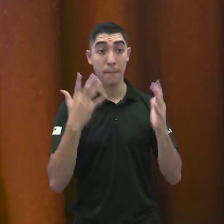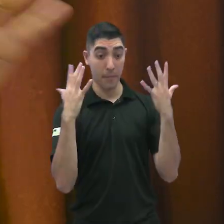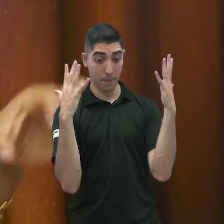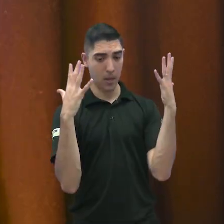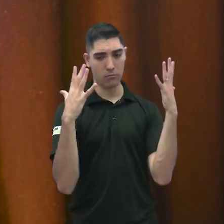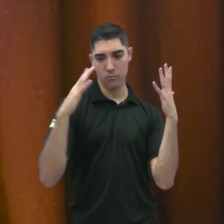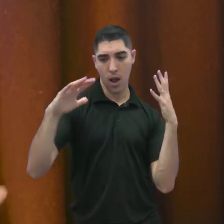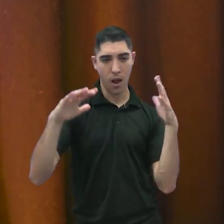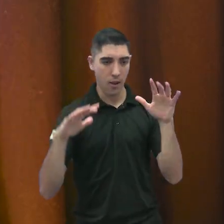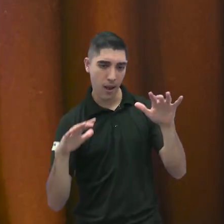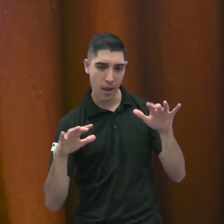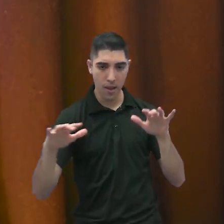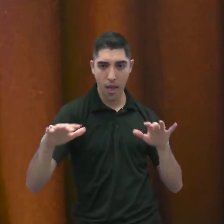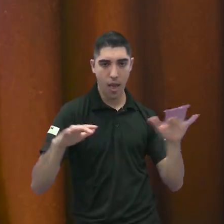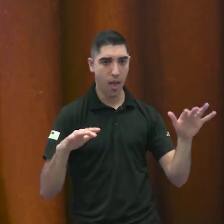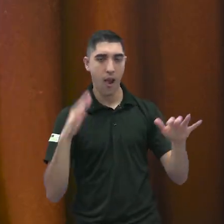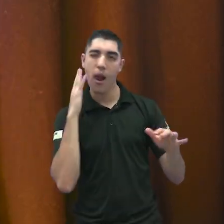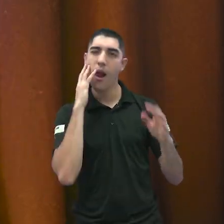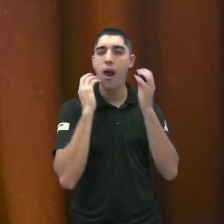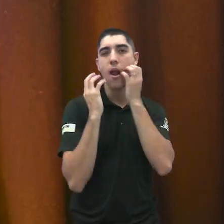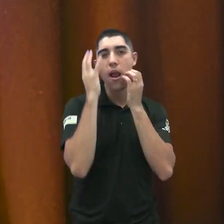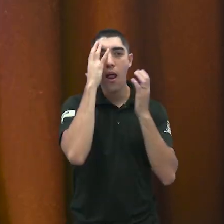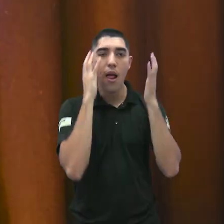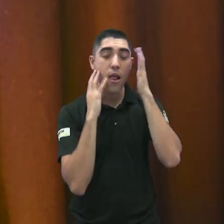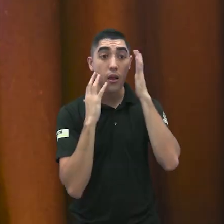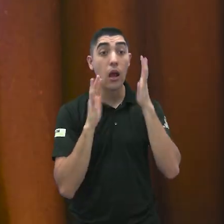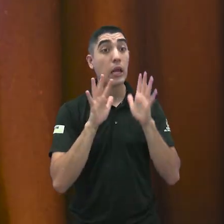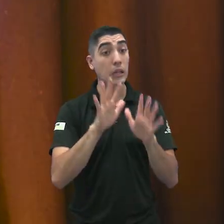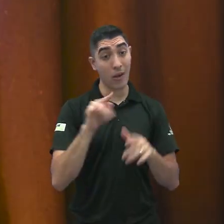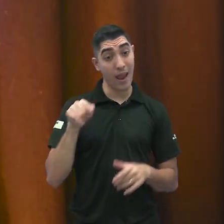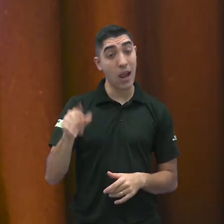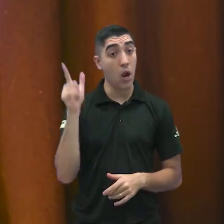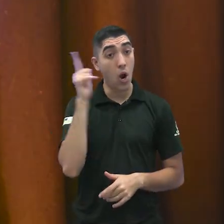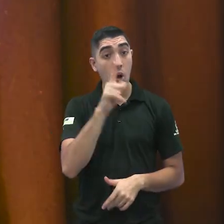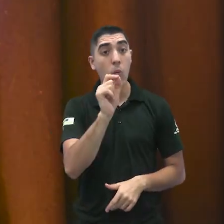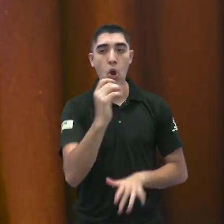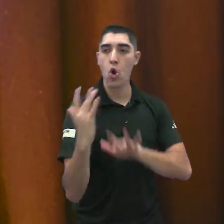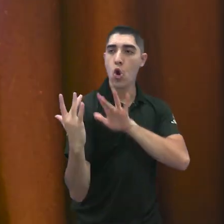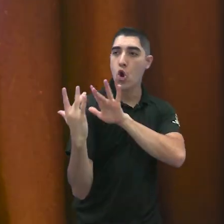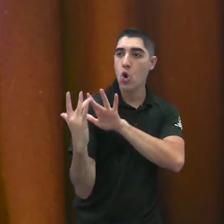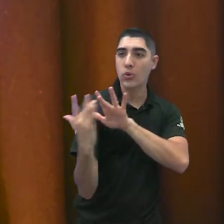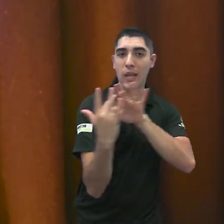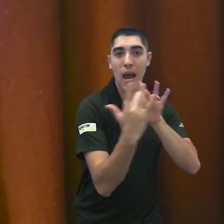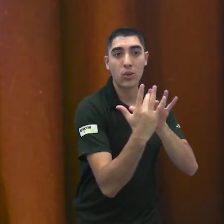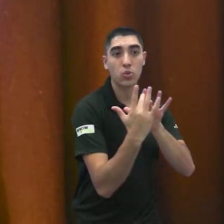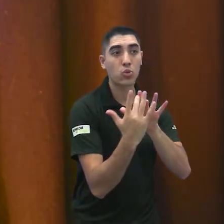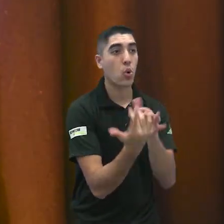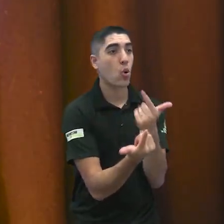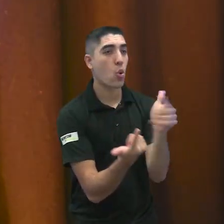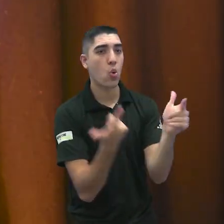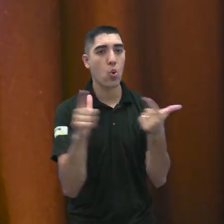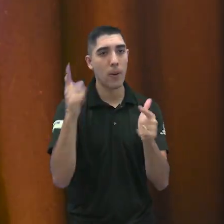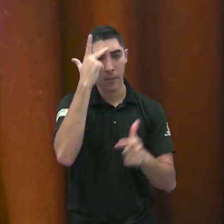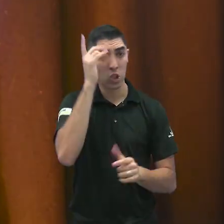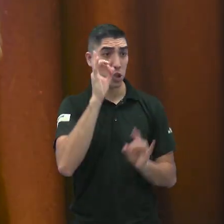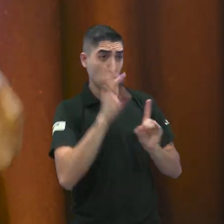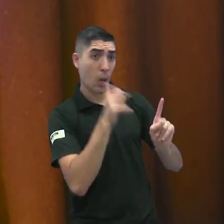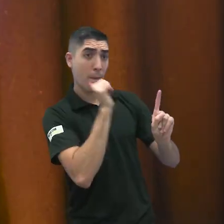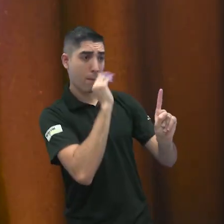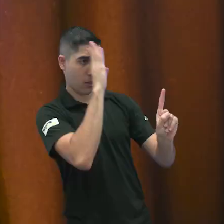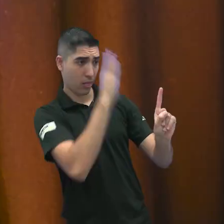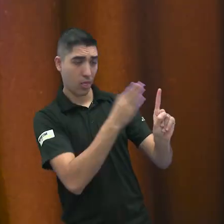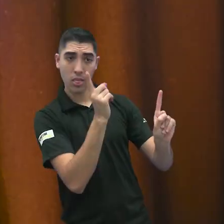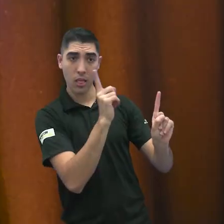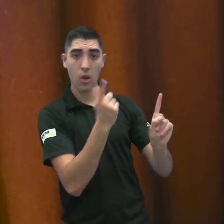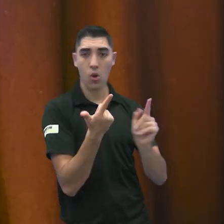das mãozinhas ali, manipula as coisas muito bem. E ela já consegue ter um contato com outras pessoas além da mãe. Então, ela vai começando a perceber como